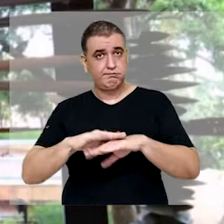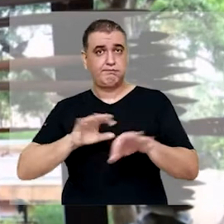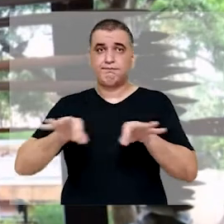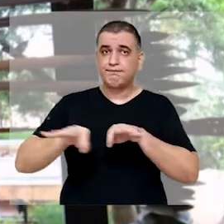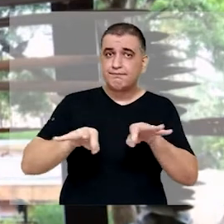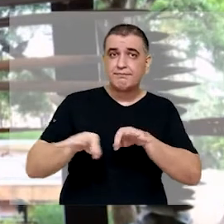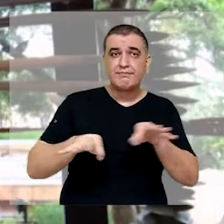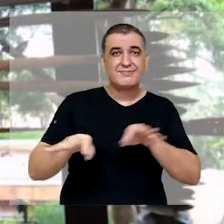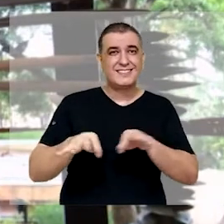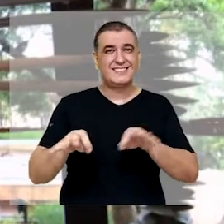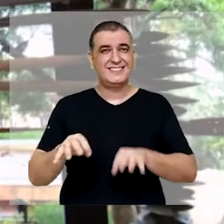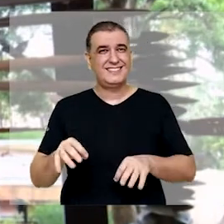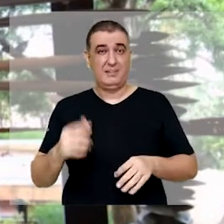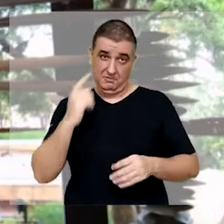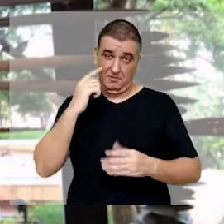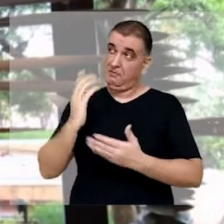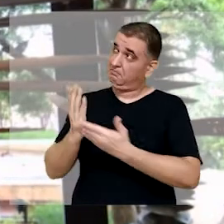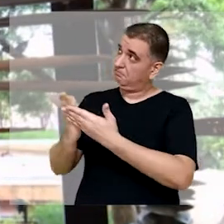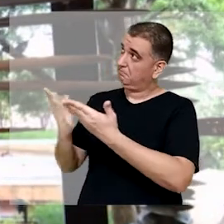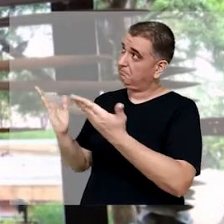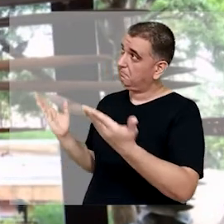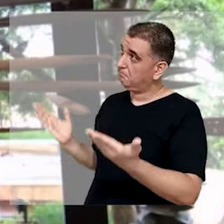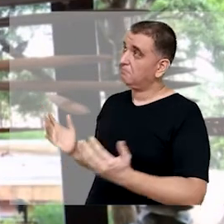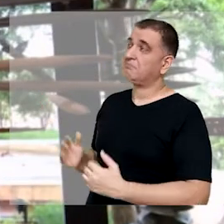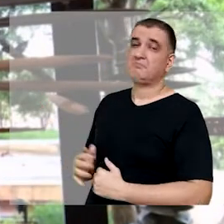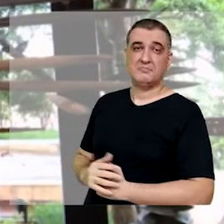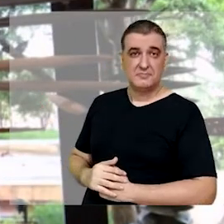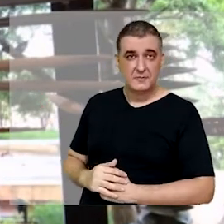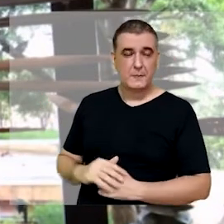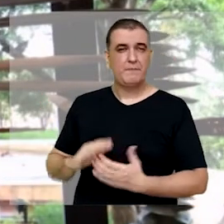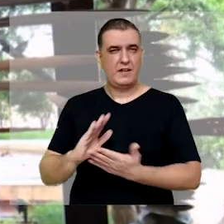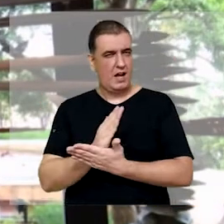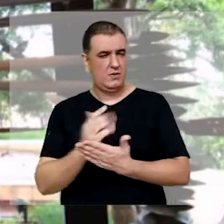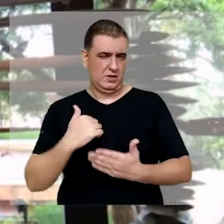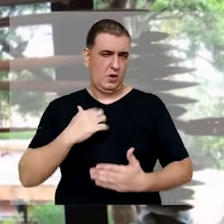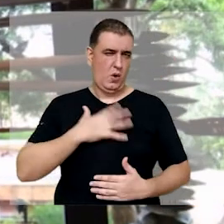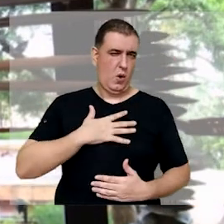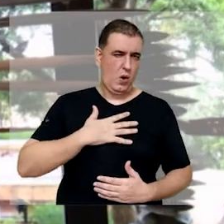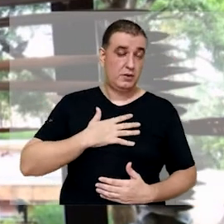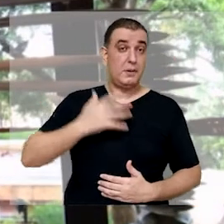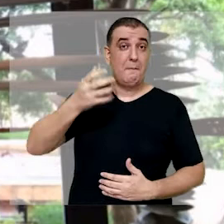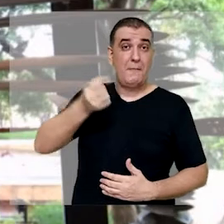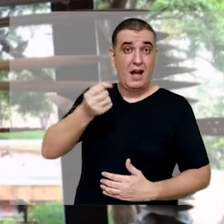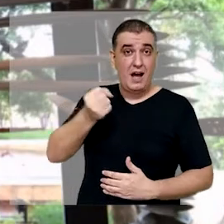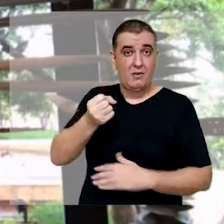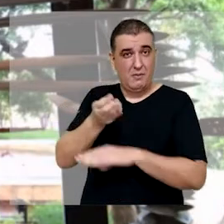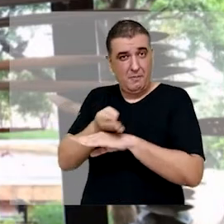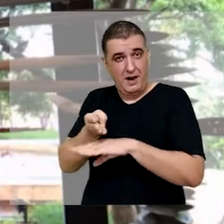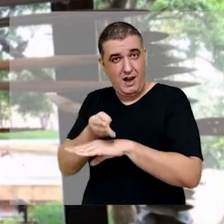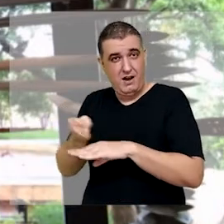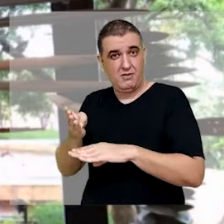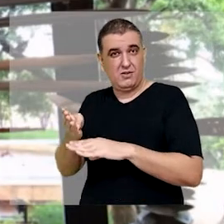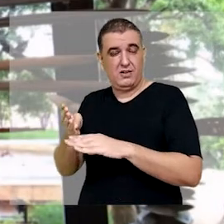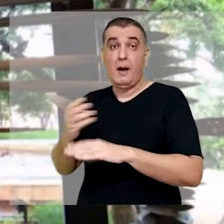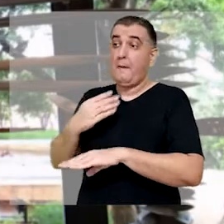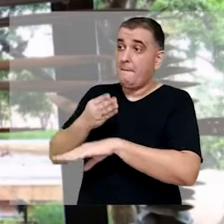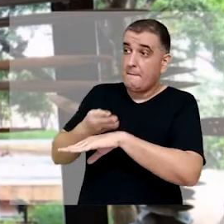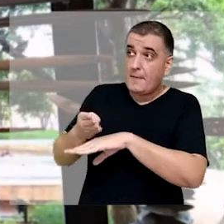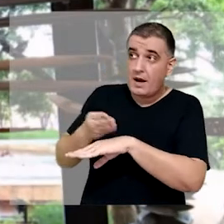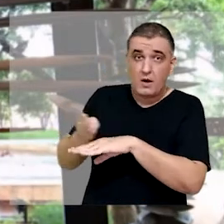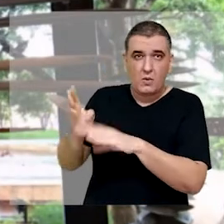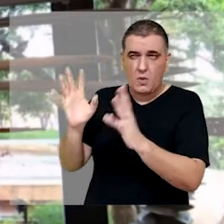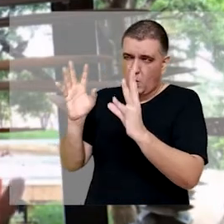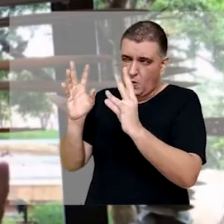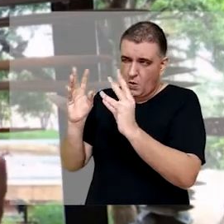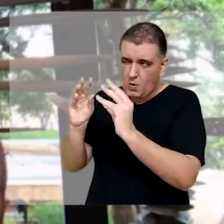eu faço a produção, não é? Utilizo muitos brancos e tonalidades de branco. Branco